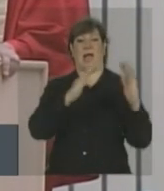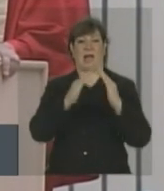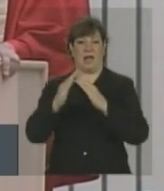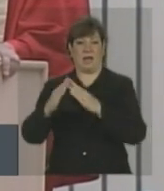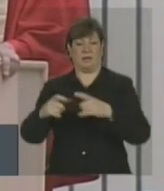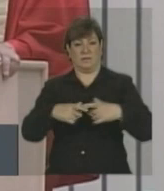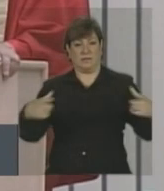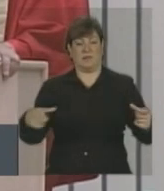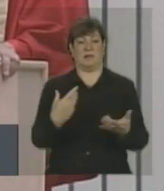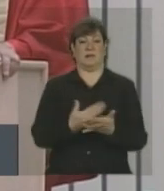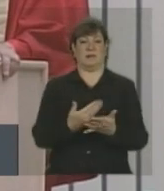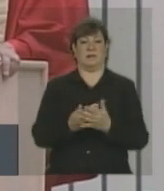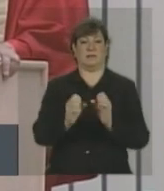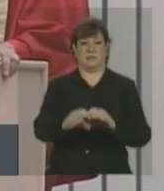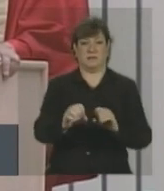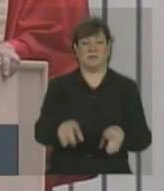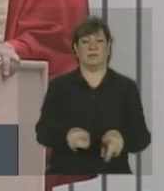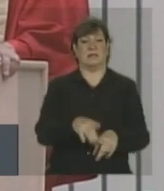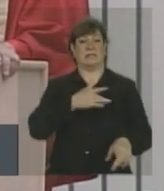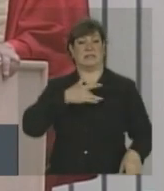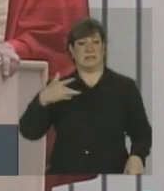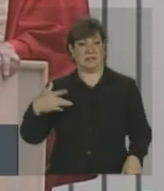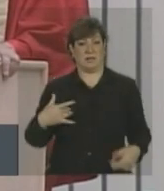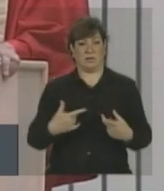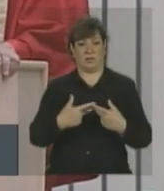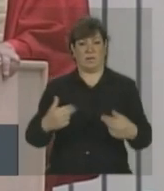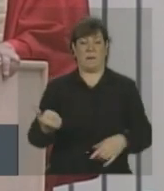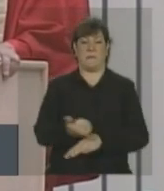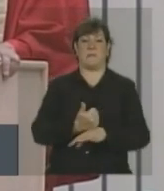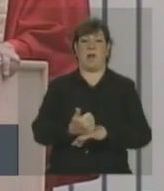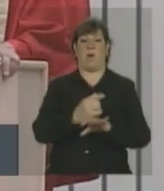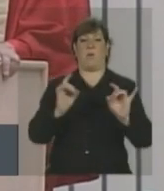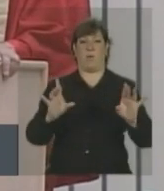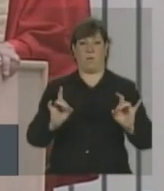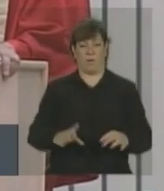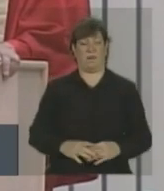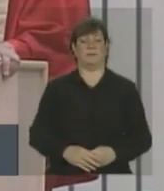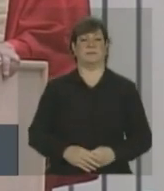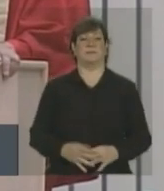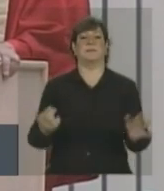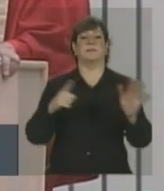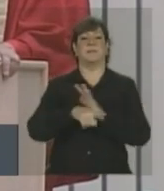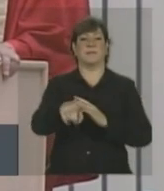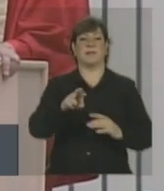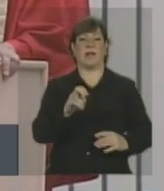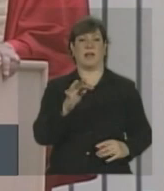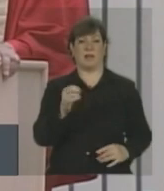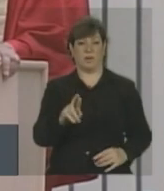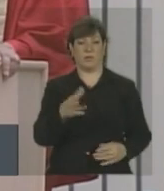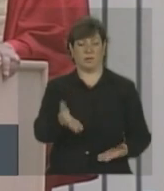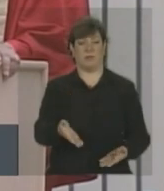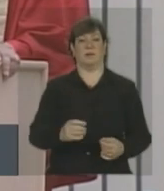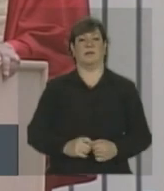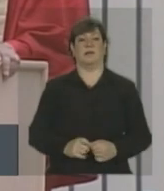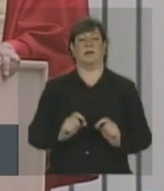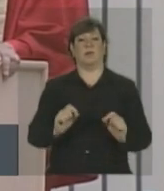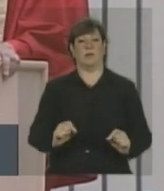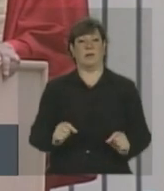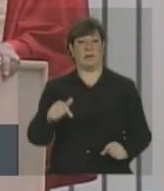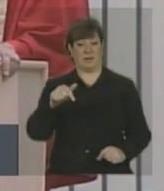saúde e educação de melhor qualidade. Senhor Reitor, encontrando-me nesta